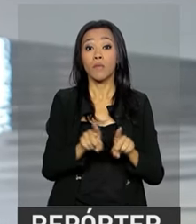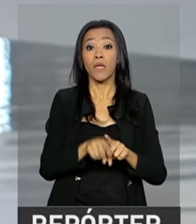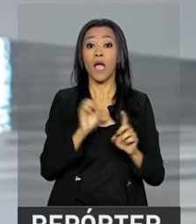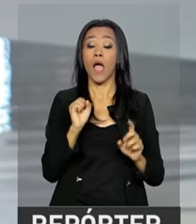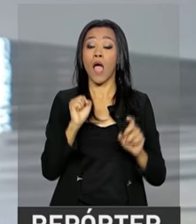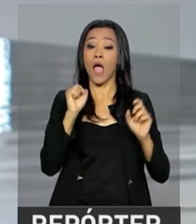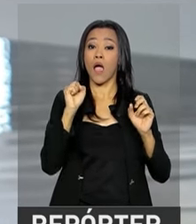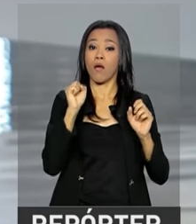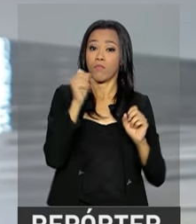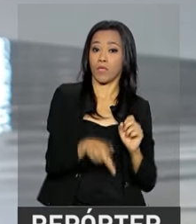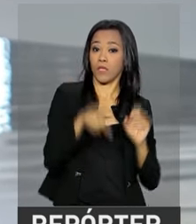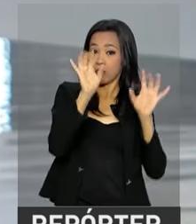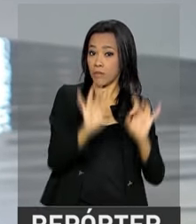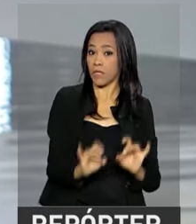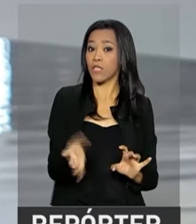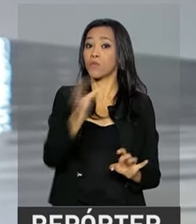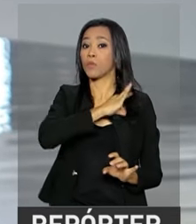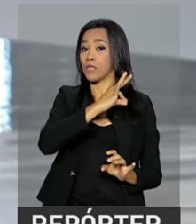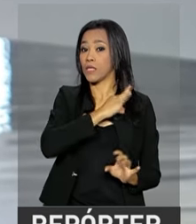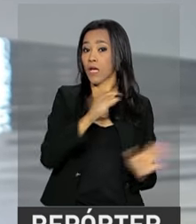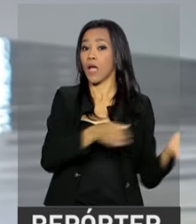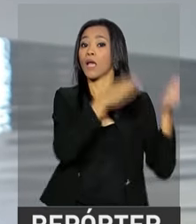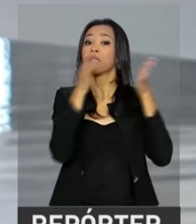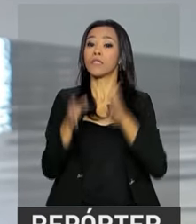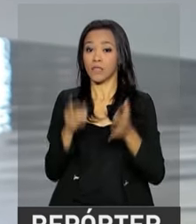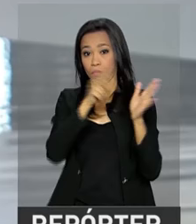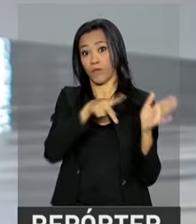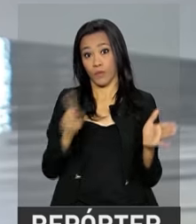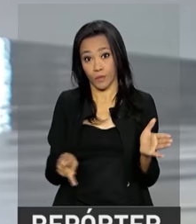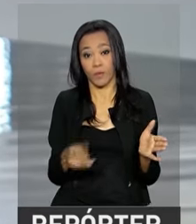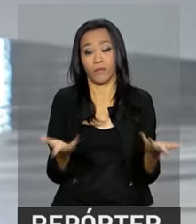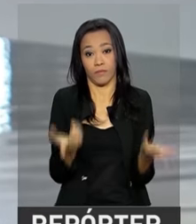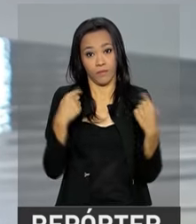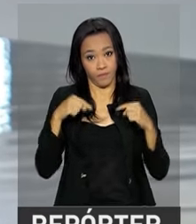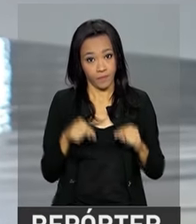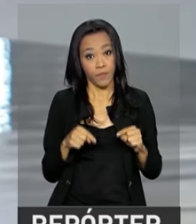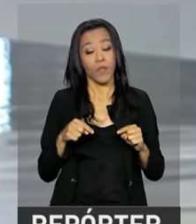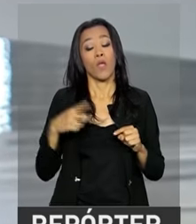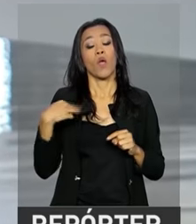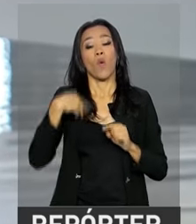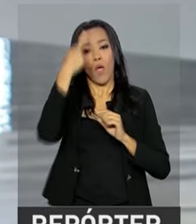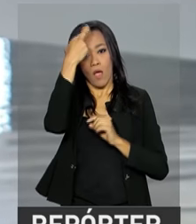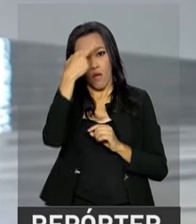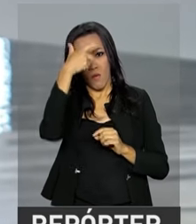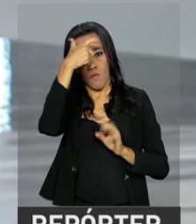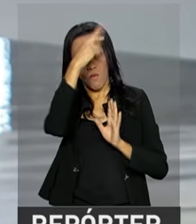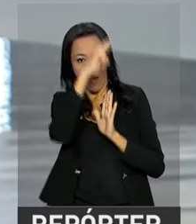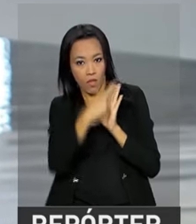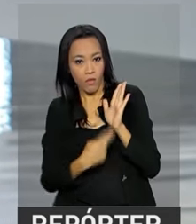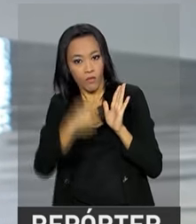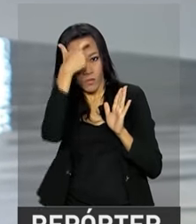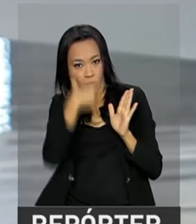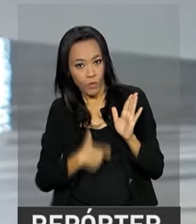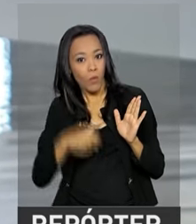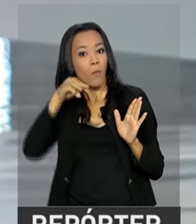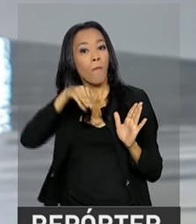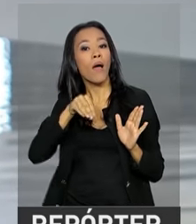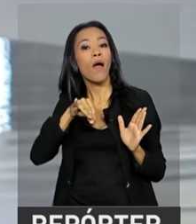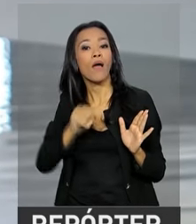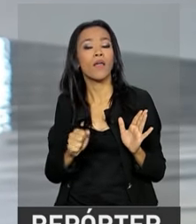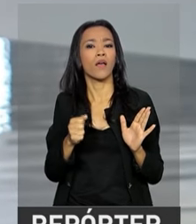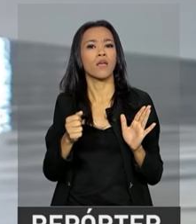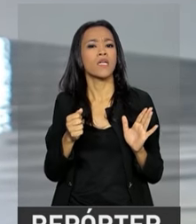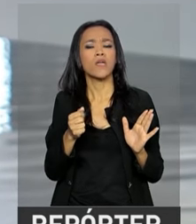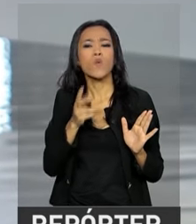de policiais e também dos professores o deputado arthur maia relatora tomar ele não antecipou exatamente que